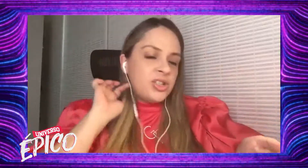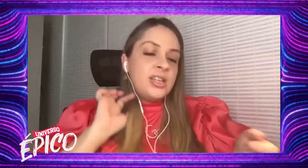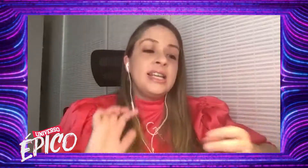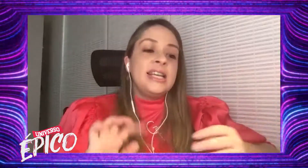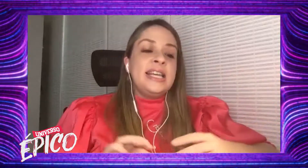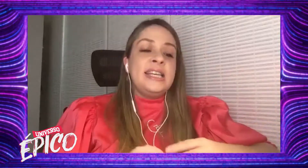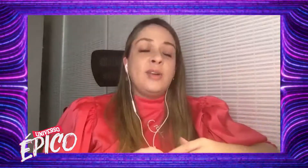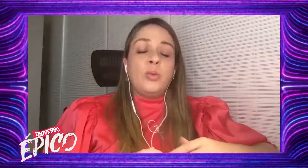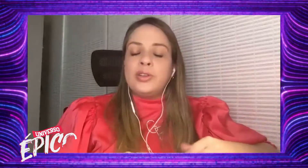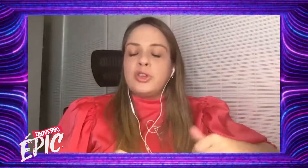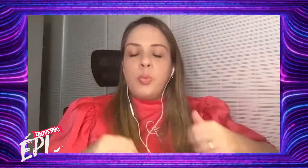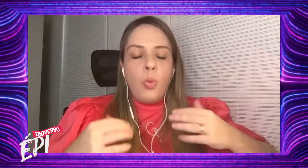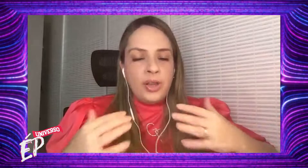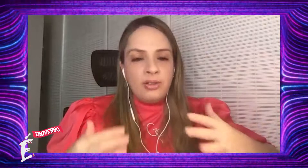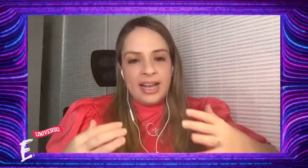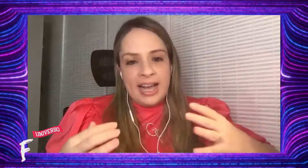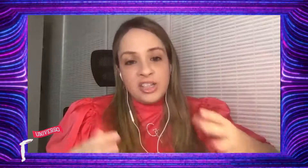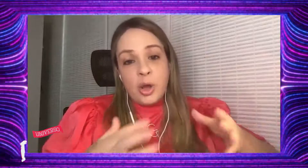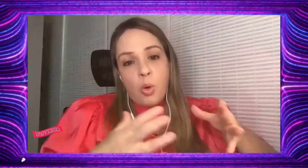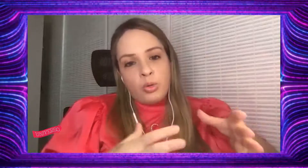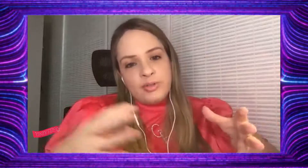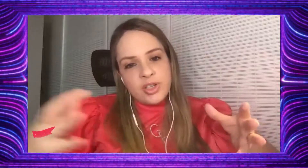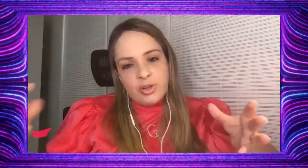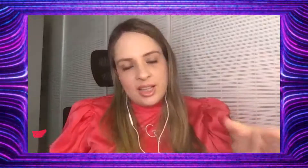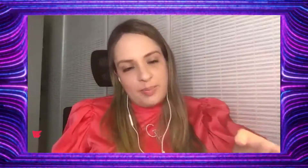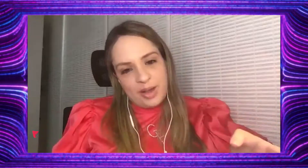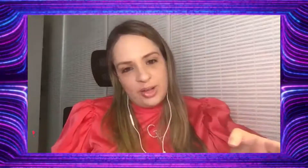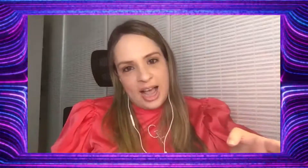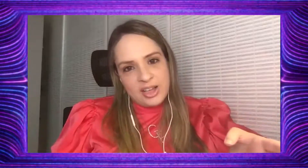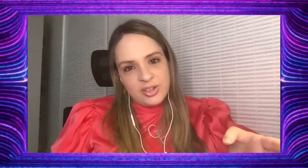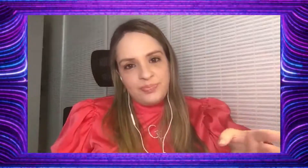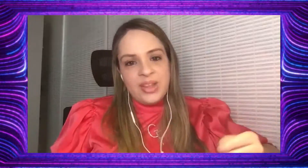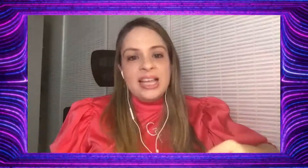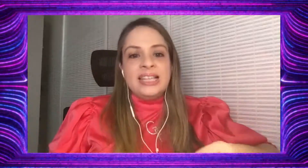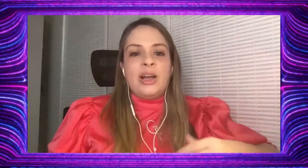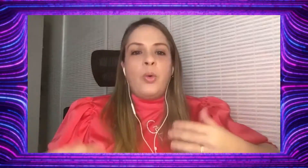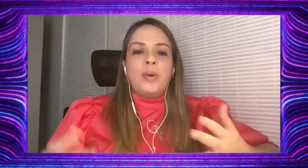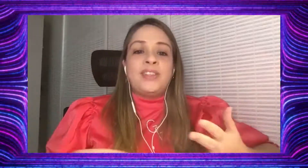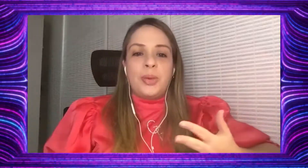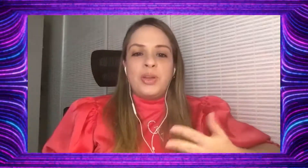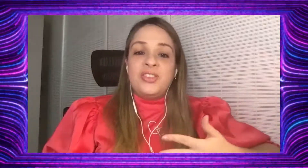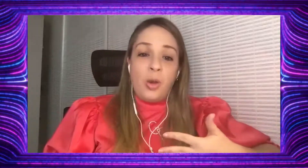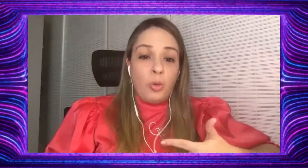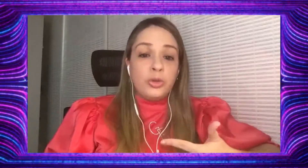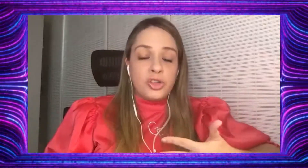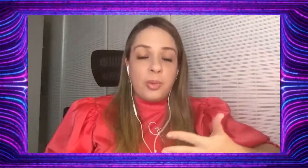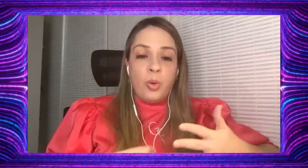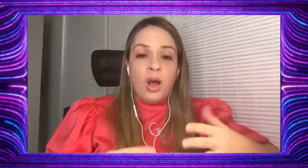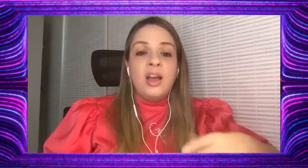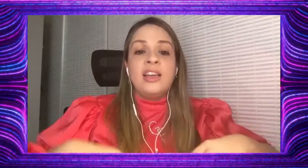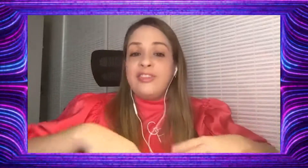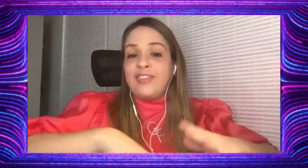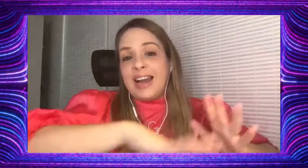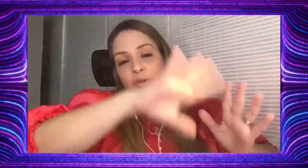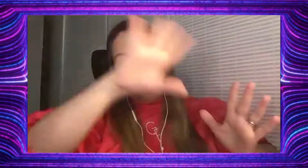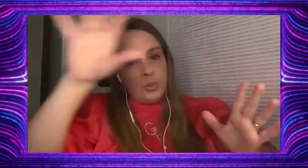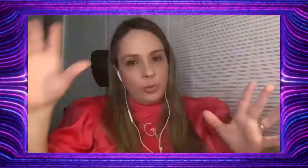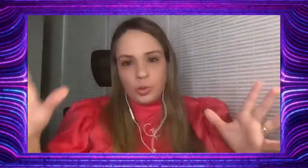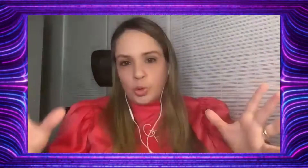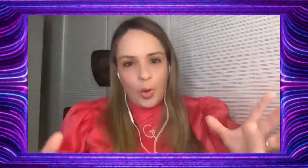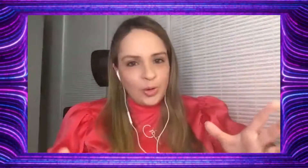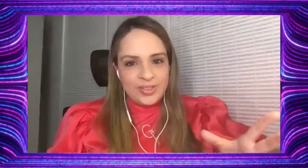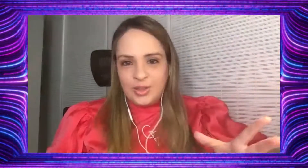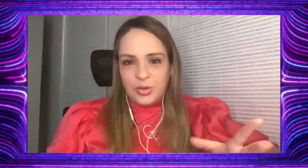Embarcações, e são músicas muito legais que contam uma história da personagem. Então, uma se chama Desencontros de Amor, que fala sobre